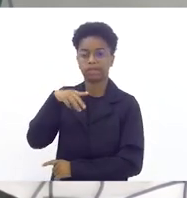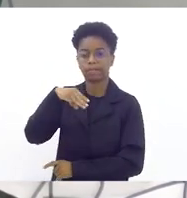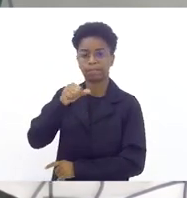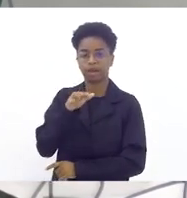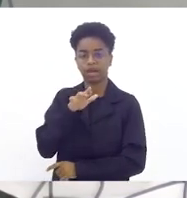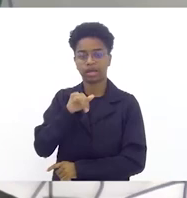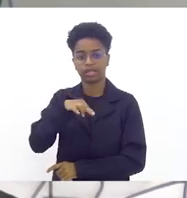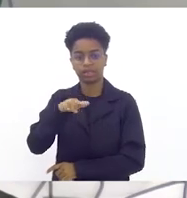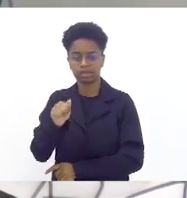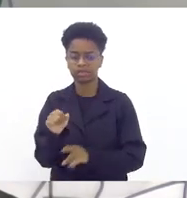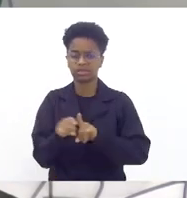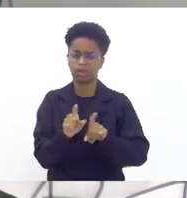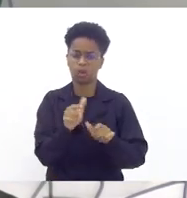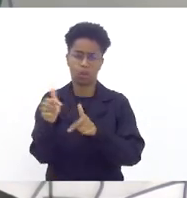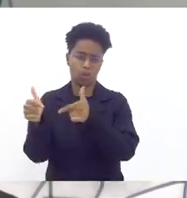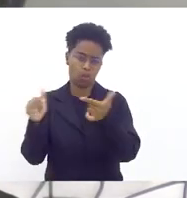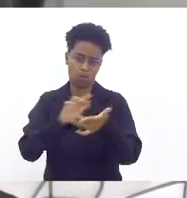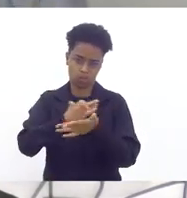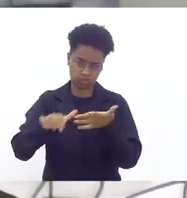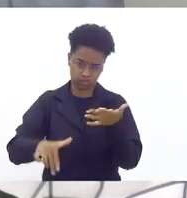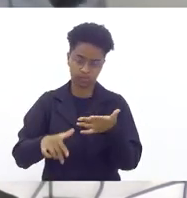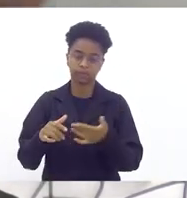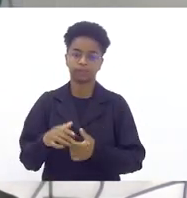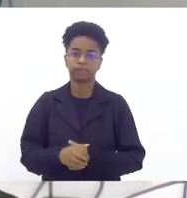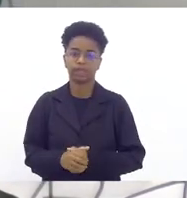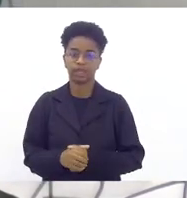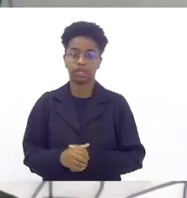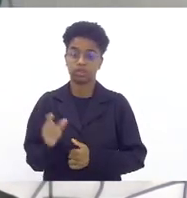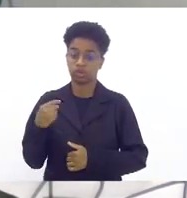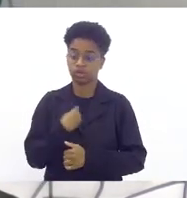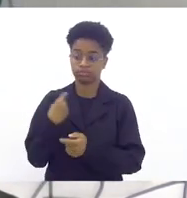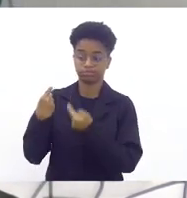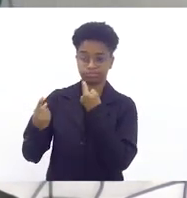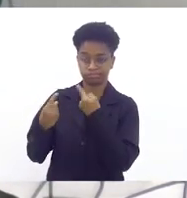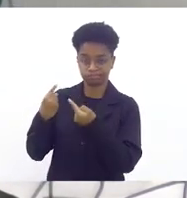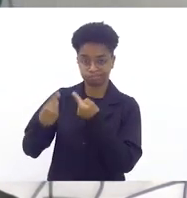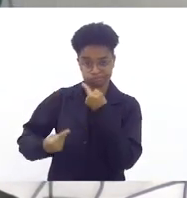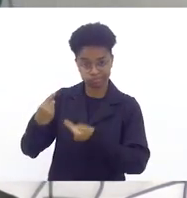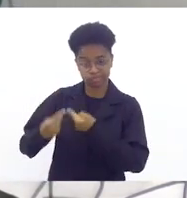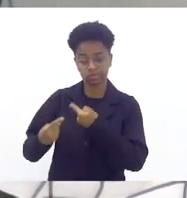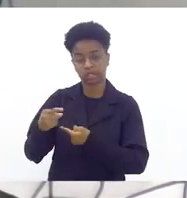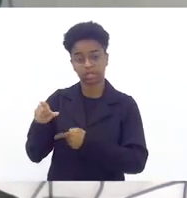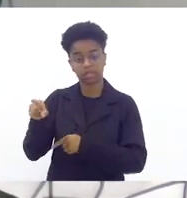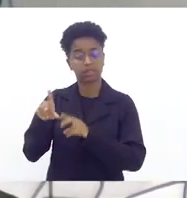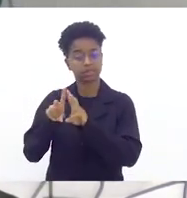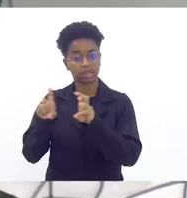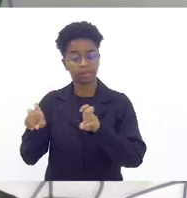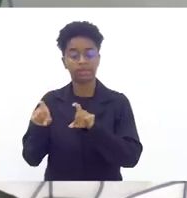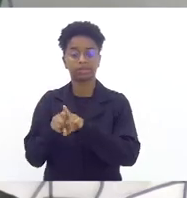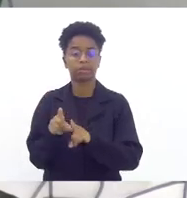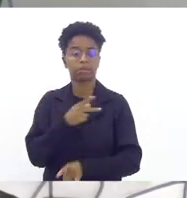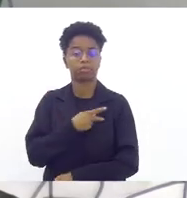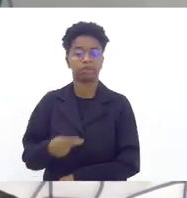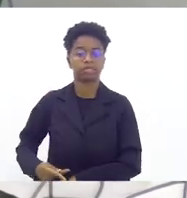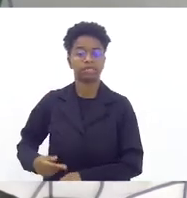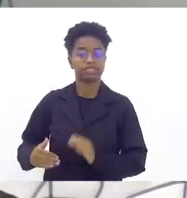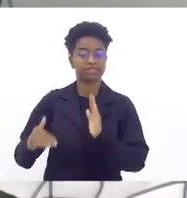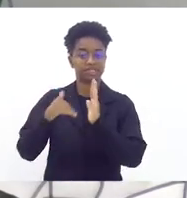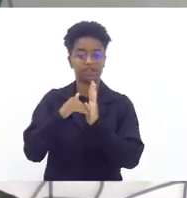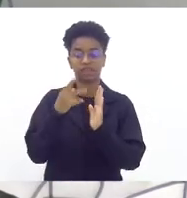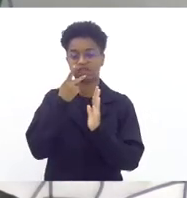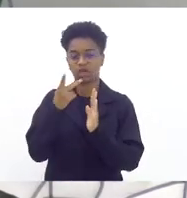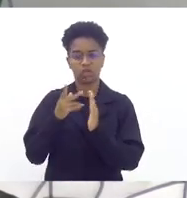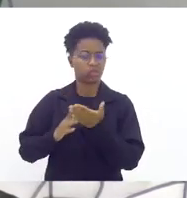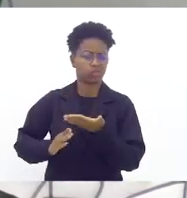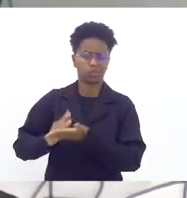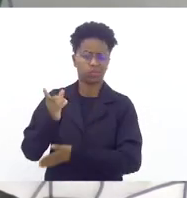Isabela e vários outros, nós tivemos sobre esse assunto com o presidente do Senado que garantiu que aquilo não ia